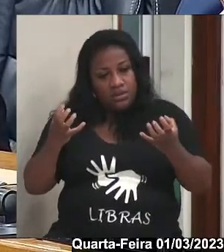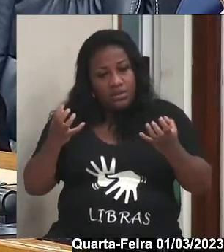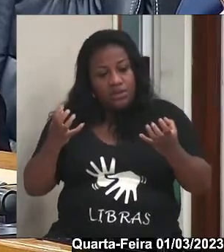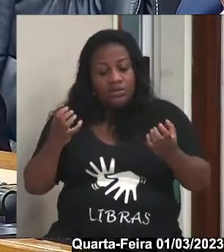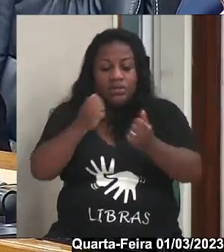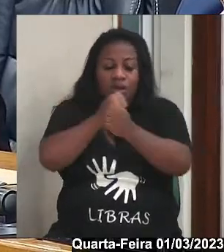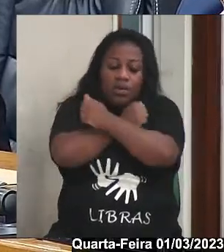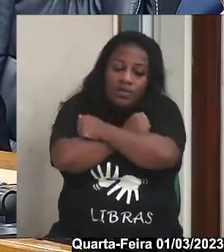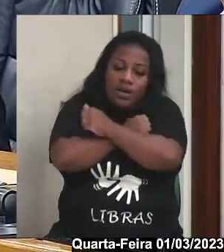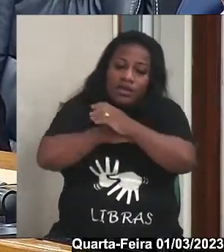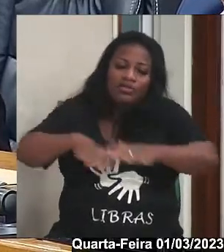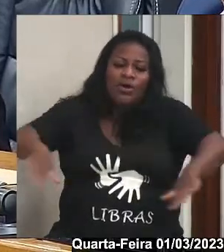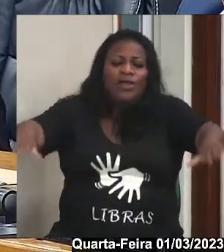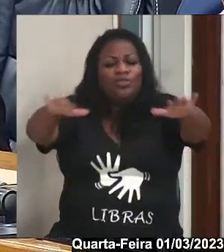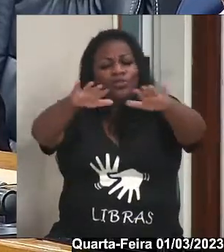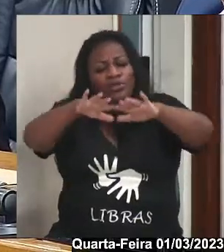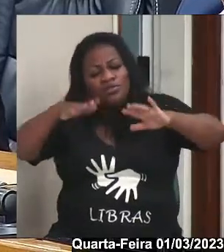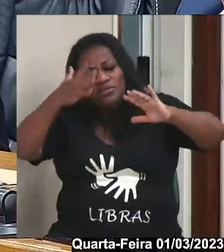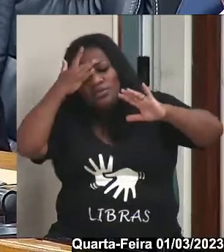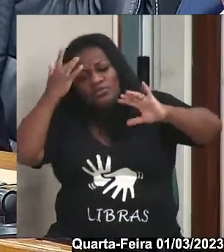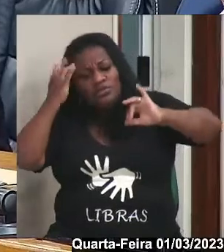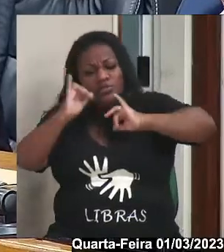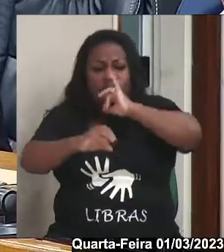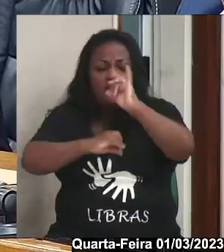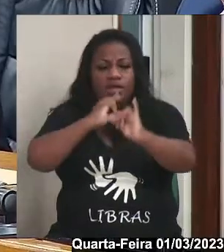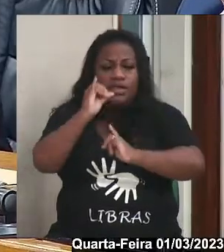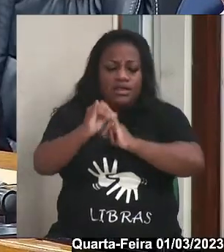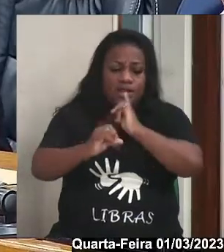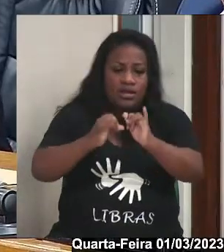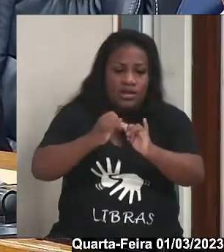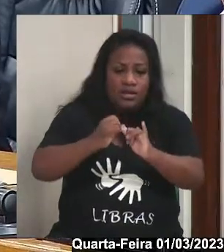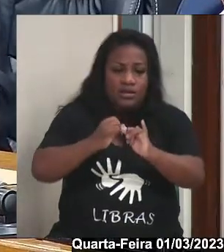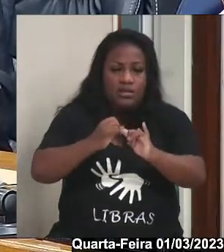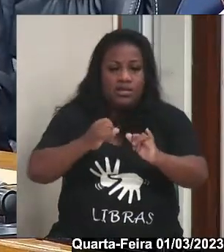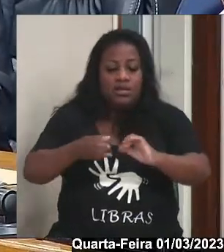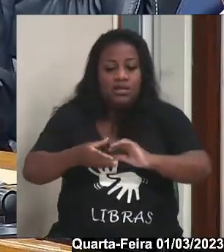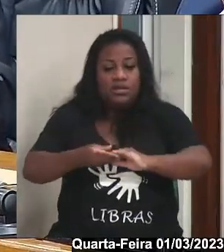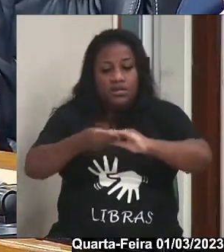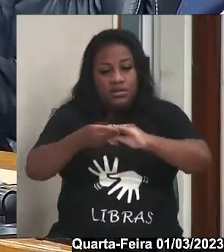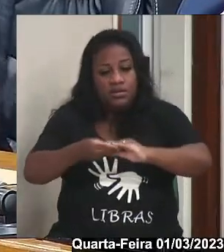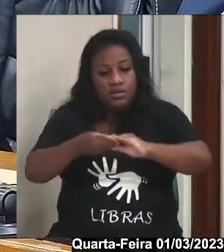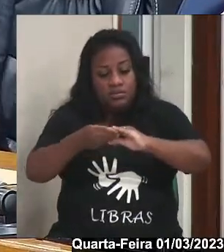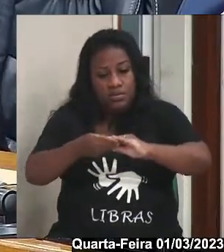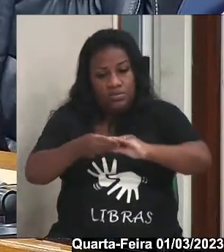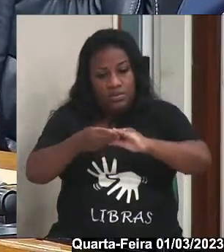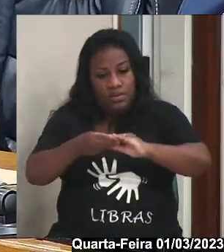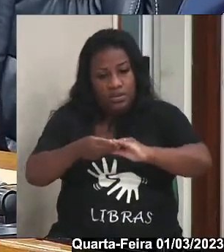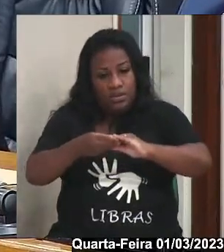público presente, o público da internet. Quero também aqui cumprimentar